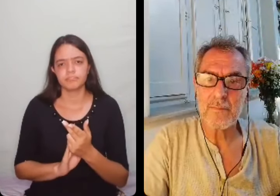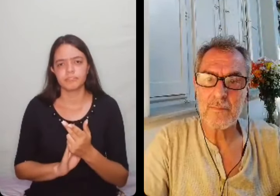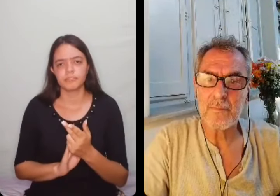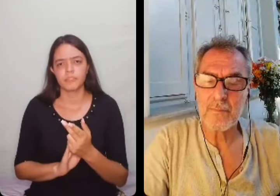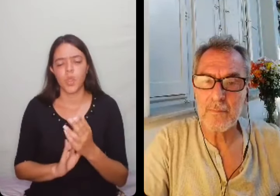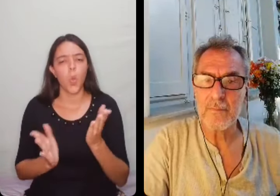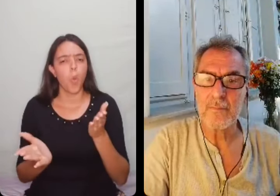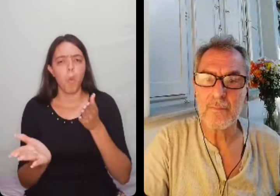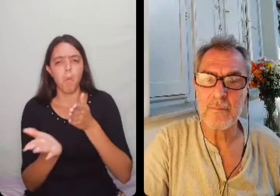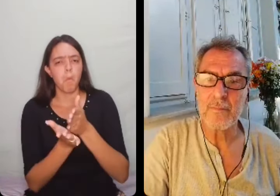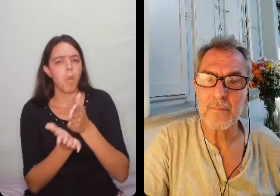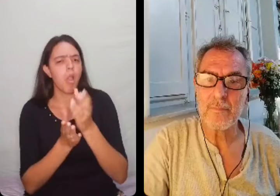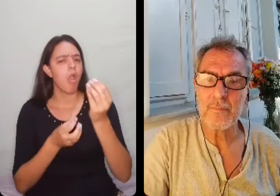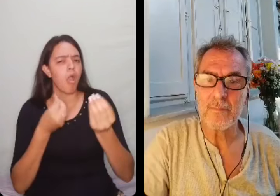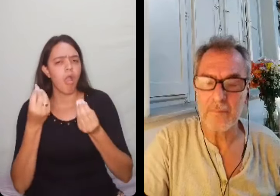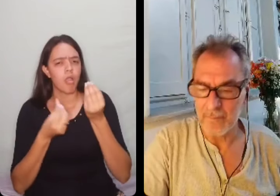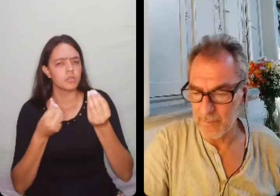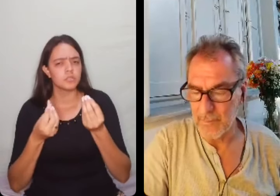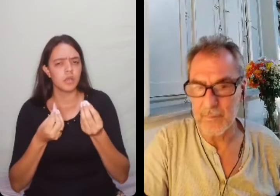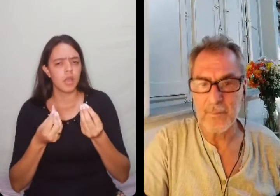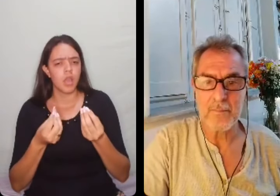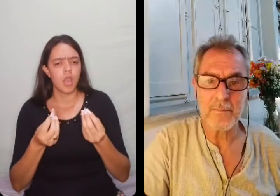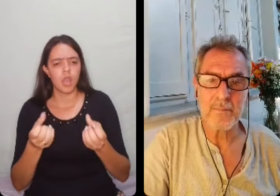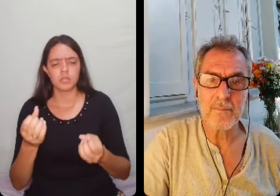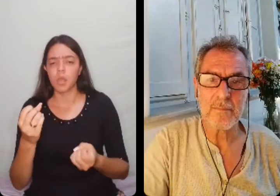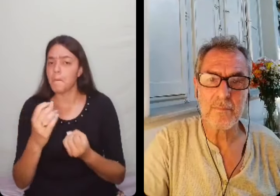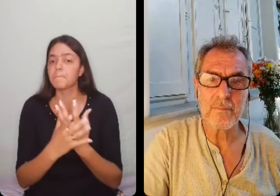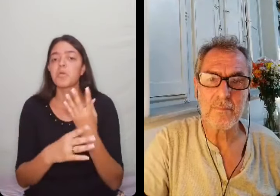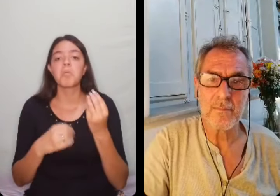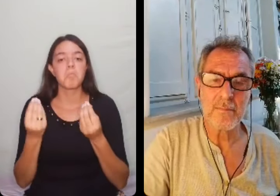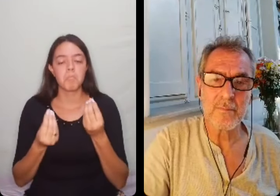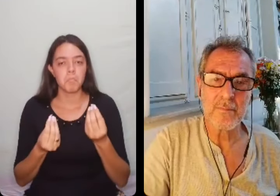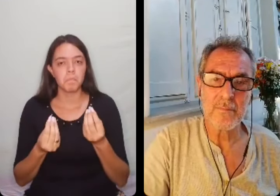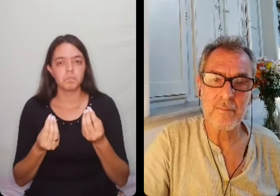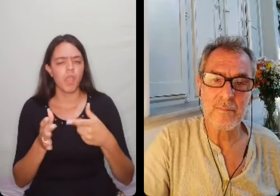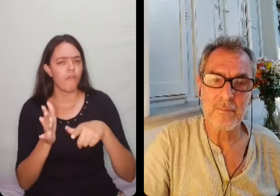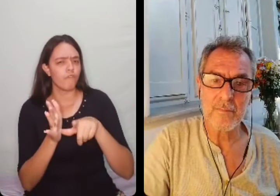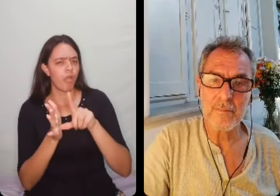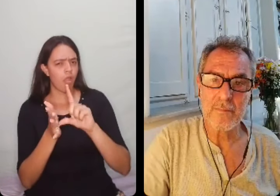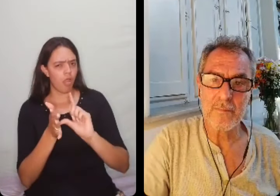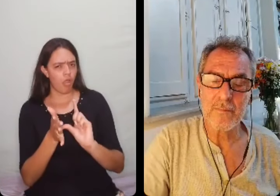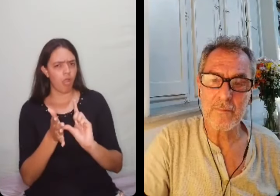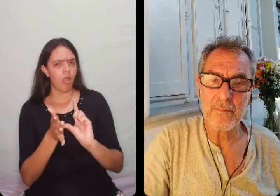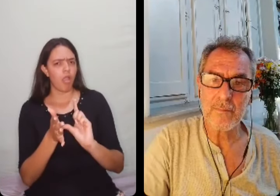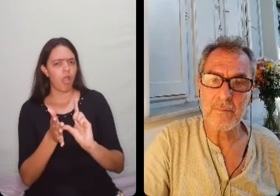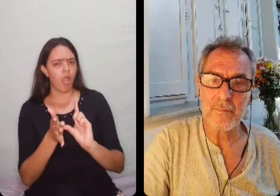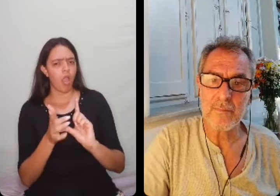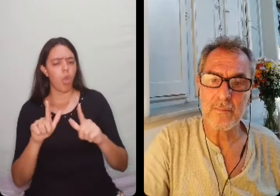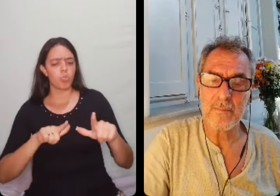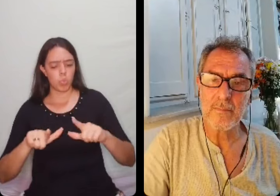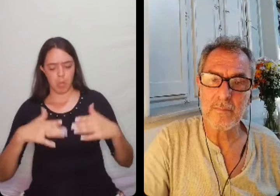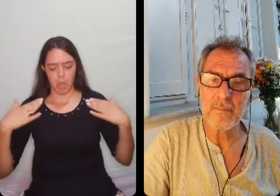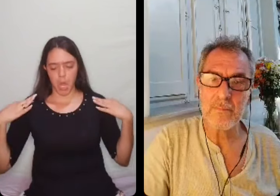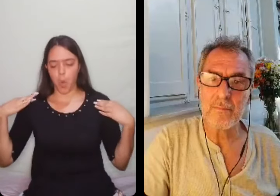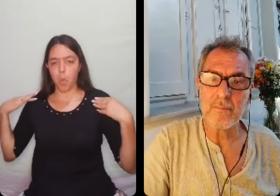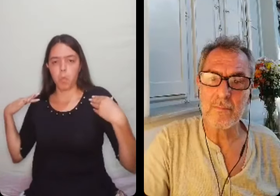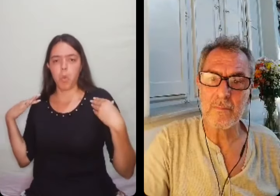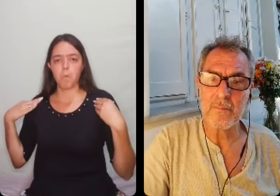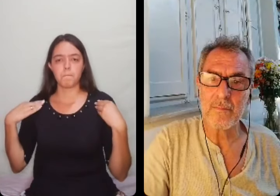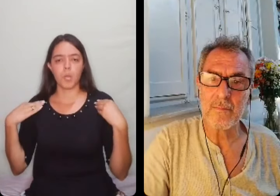né? Como é que surgiu essa composição? Se ela vem antes do trabalho corporal? Se ela vem junto?